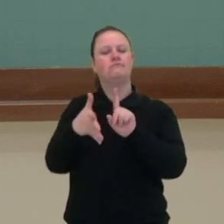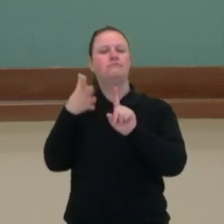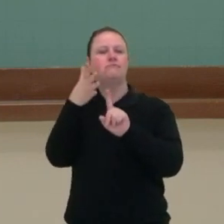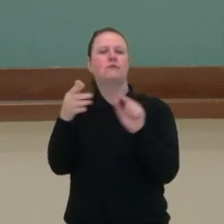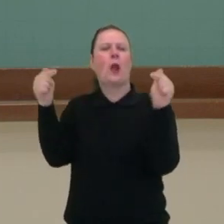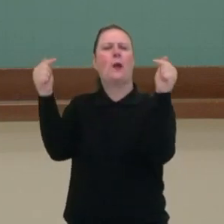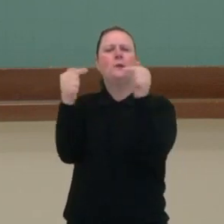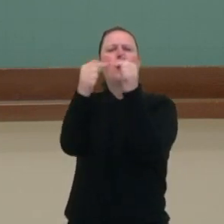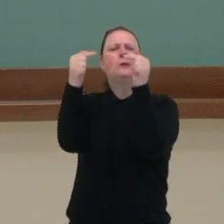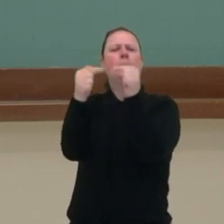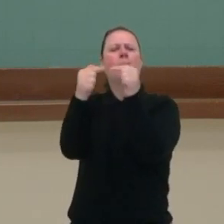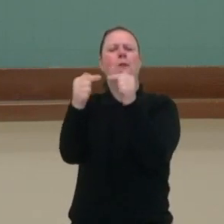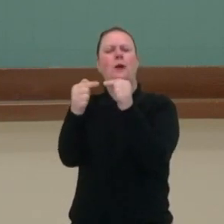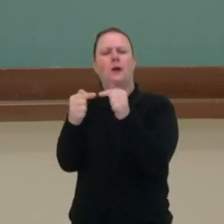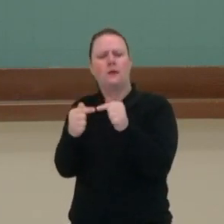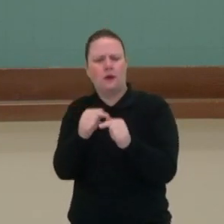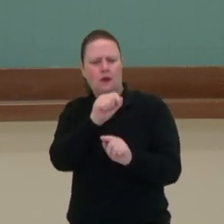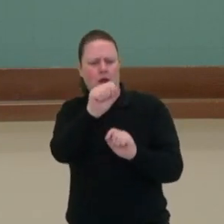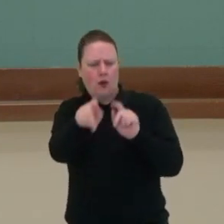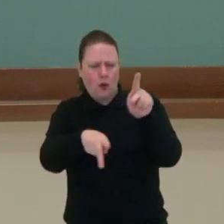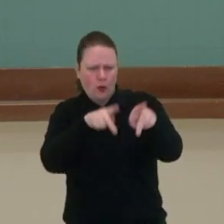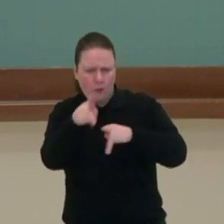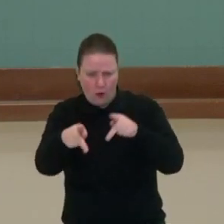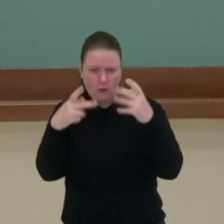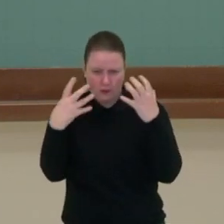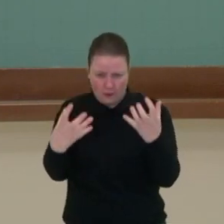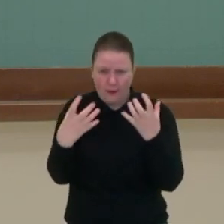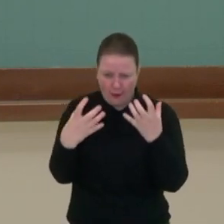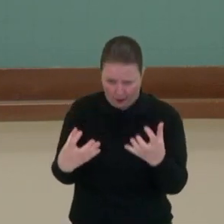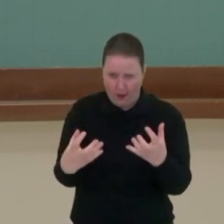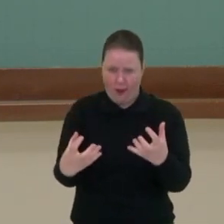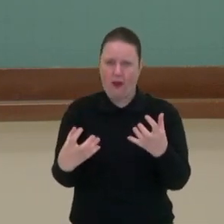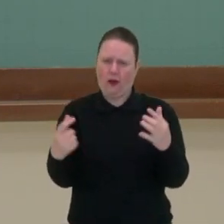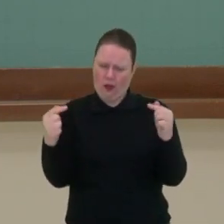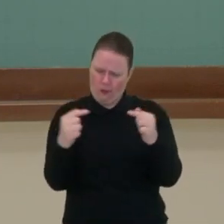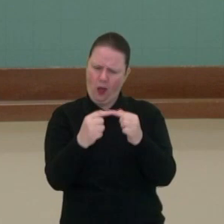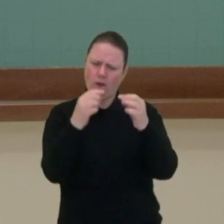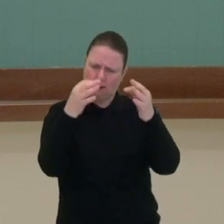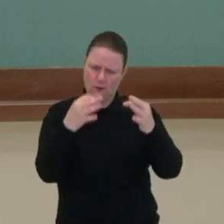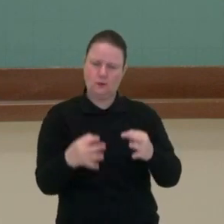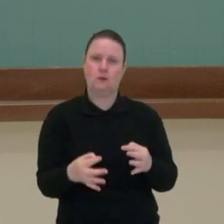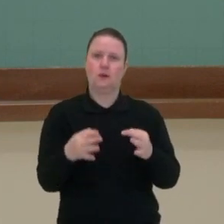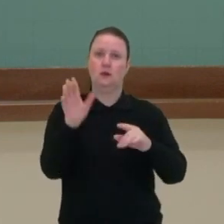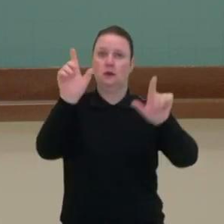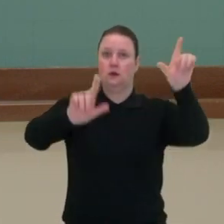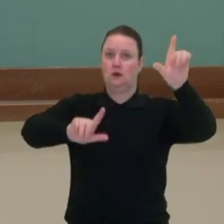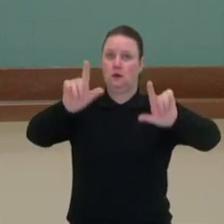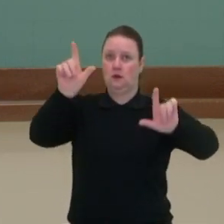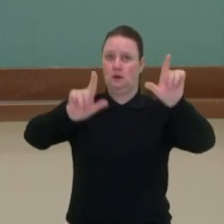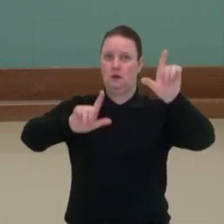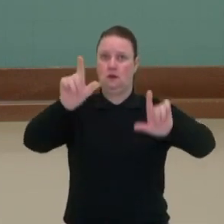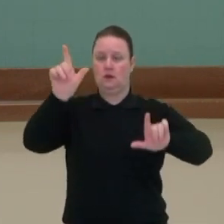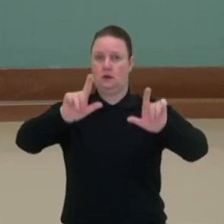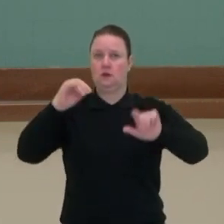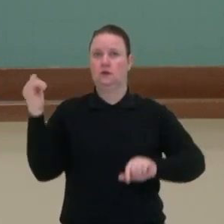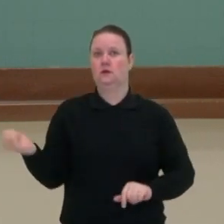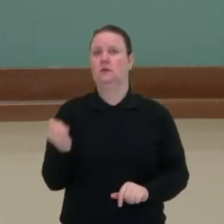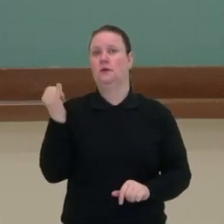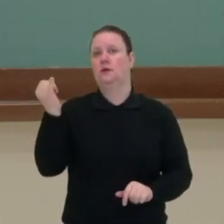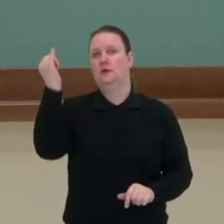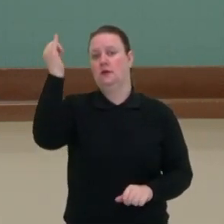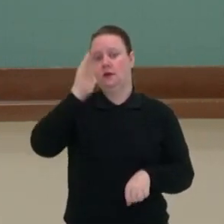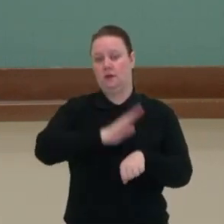com o que a população queria ouvir, com uma imagem alinhada, era fundamental. Então a televisão teve uma grande